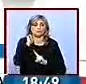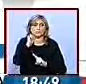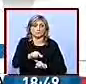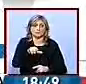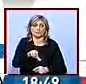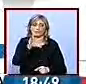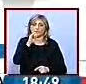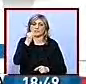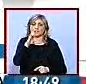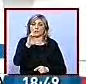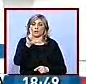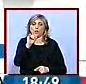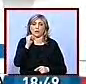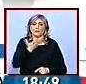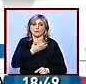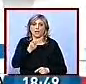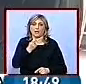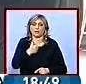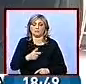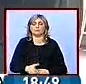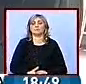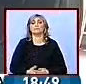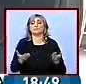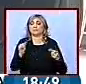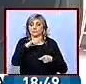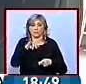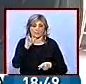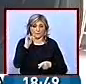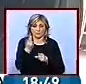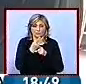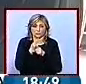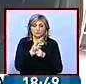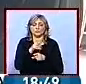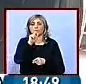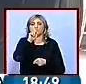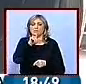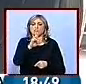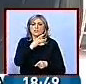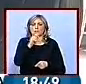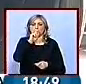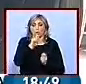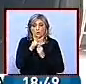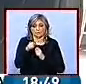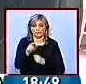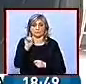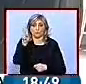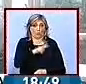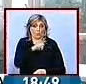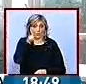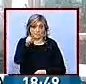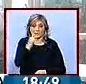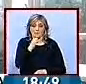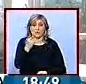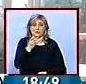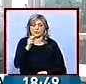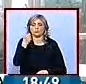propulsão cicloidal. Até os aviões a jato podem tornar-se obsoletos. A Universidade da Beira Interior lidera